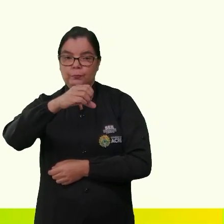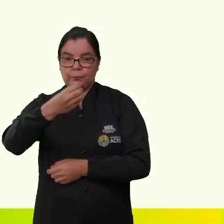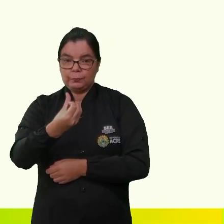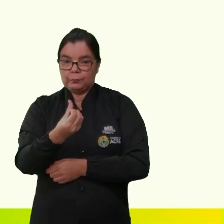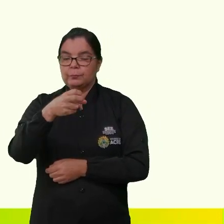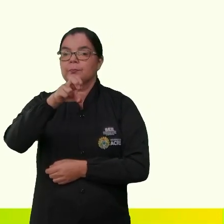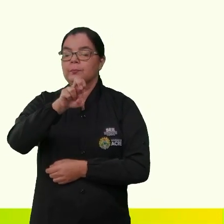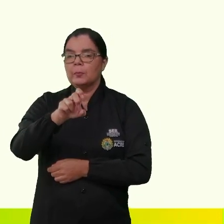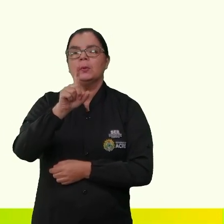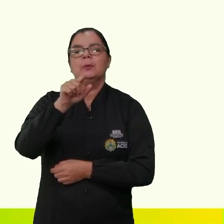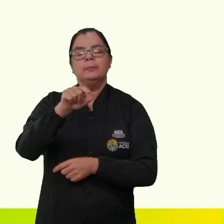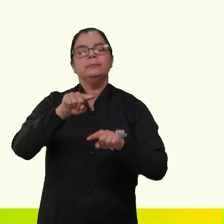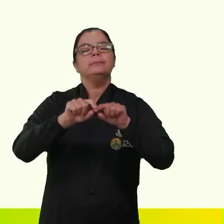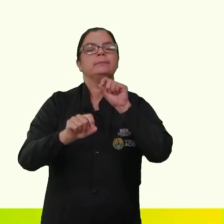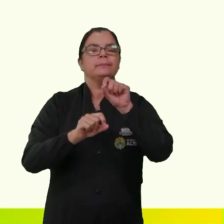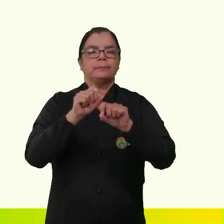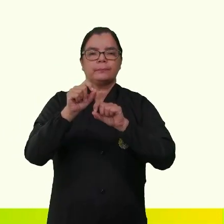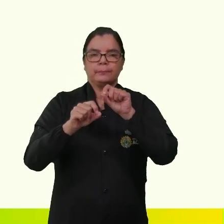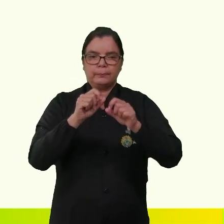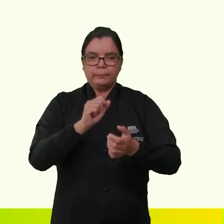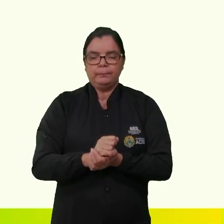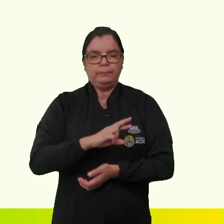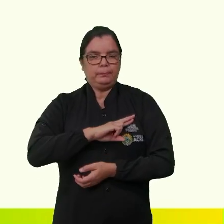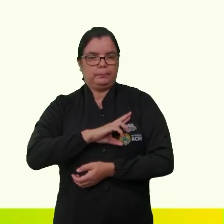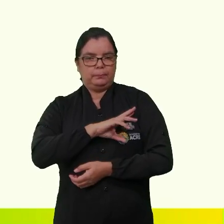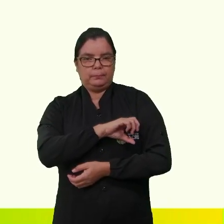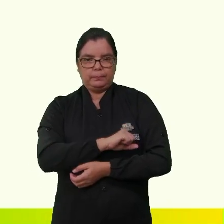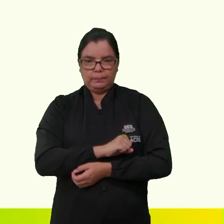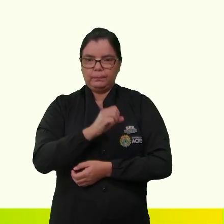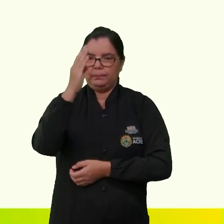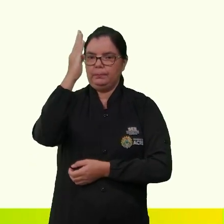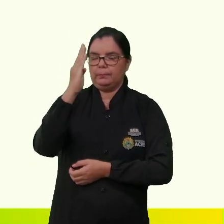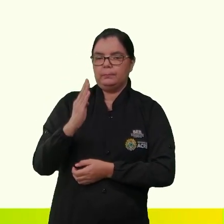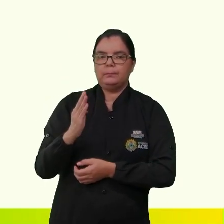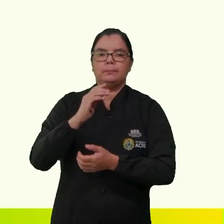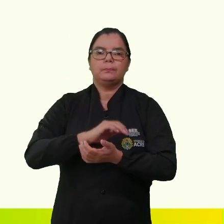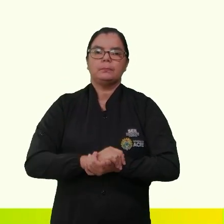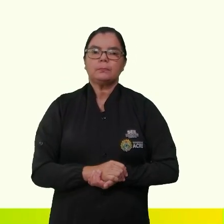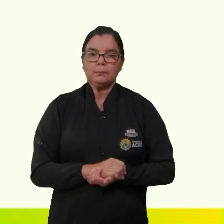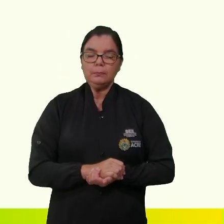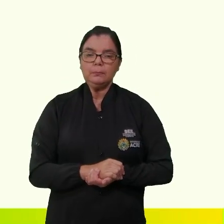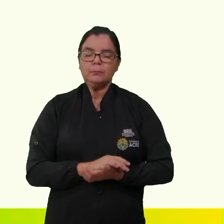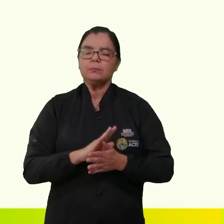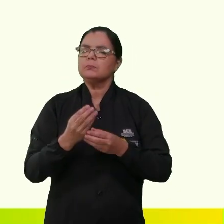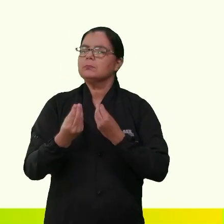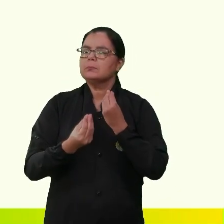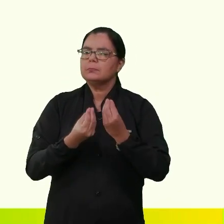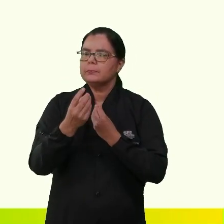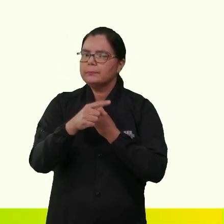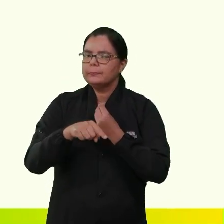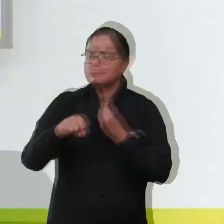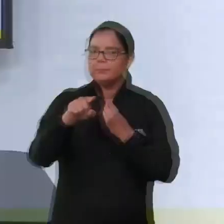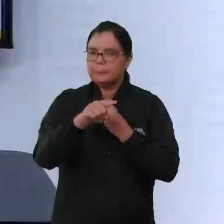que se encaixa aí no romantismo brasileiro. Então, como